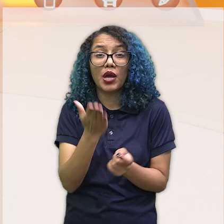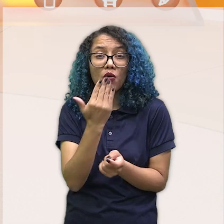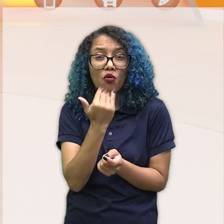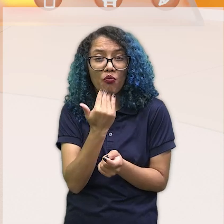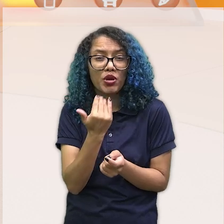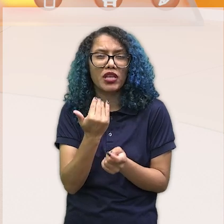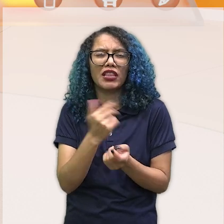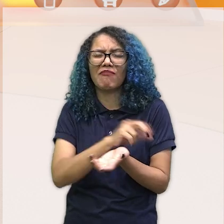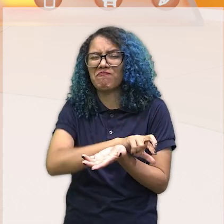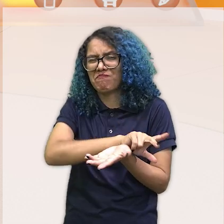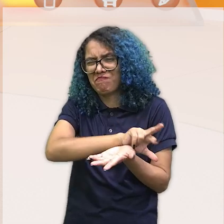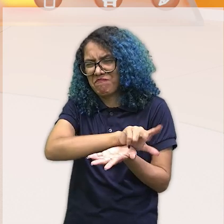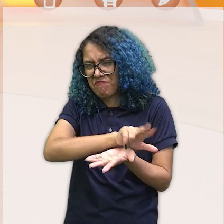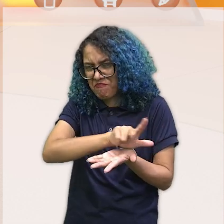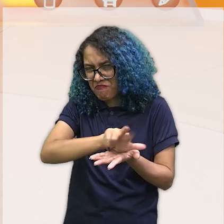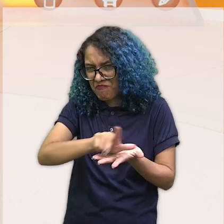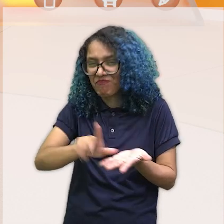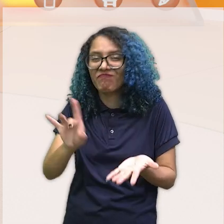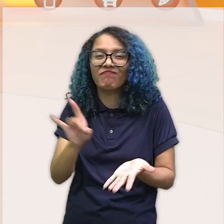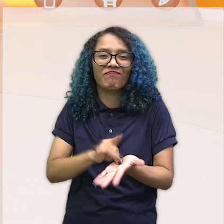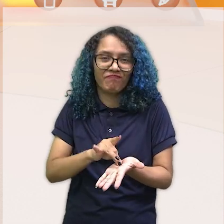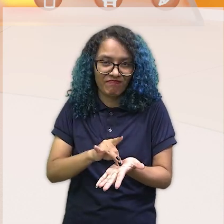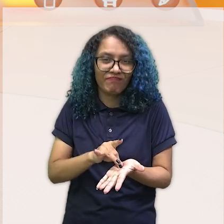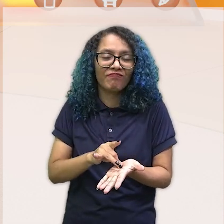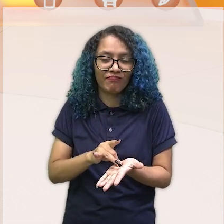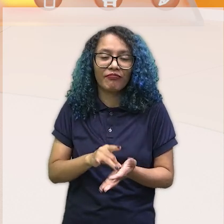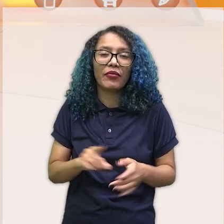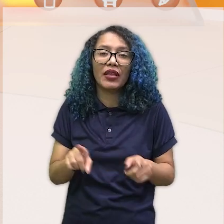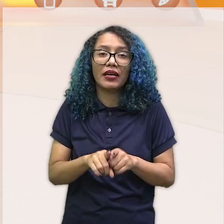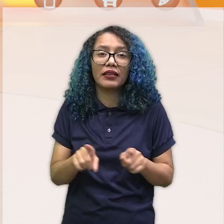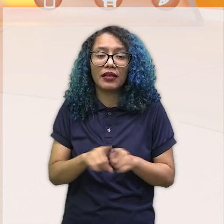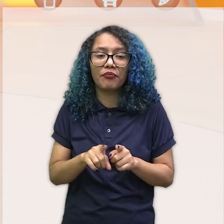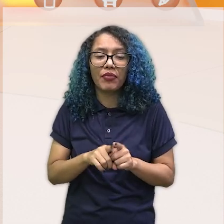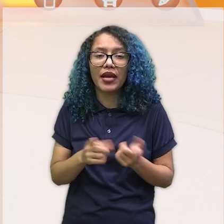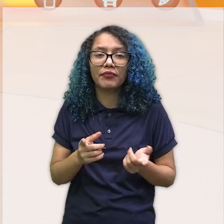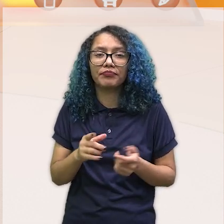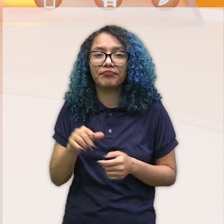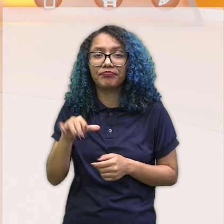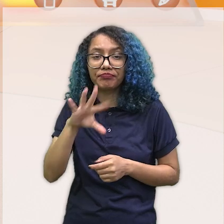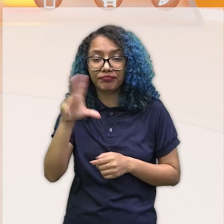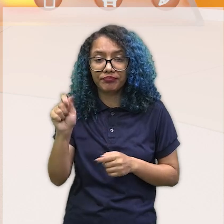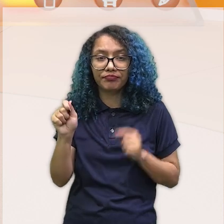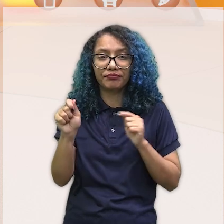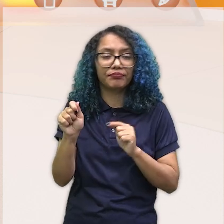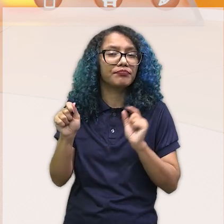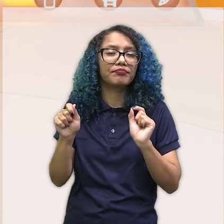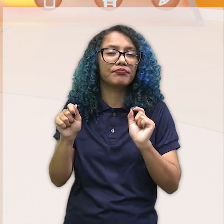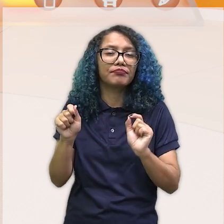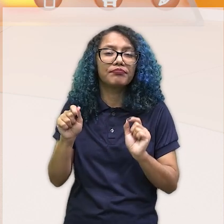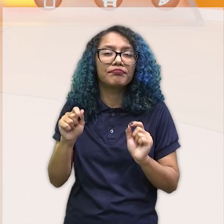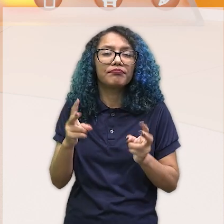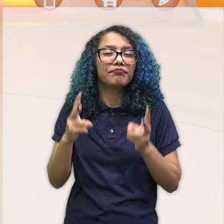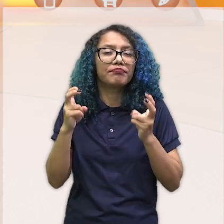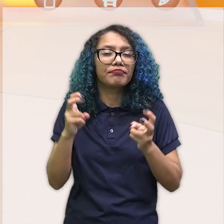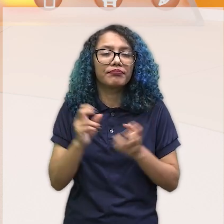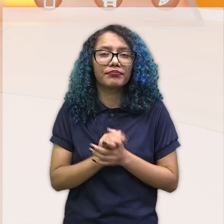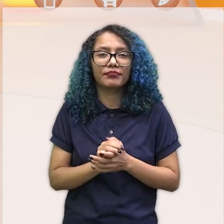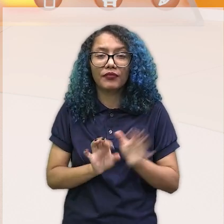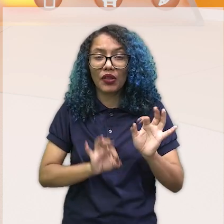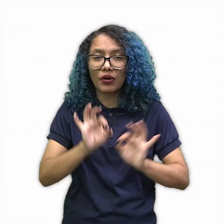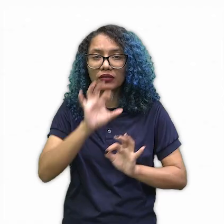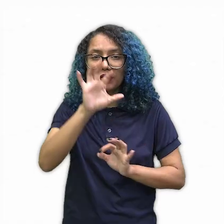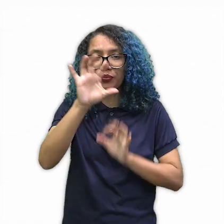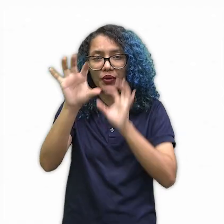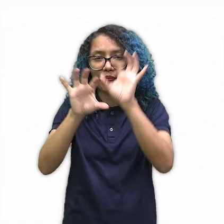é muito diverso, tá? E no continente africano, através do mapa, a gente pode observar, né, que através dessas divisões